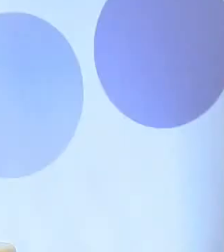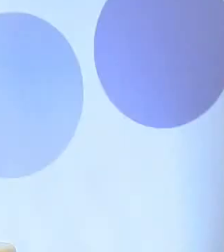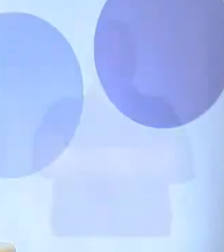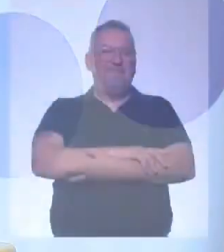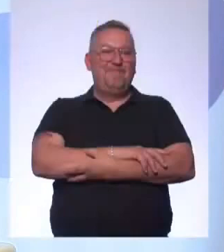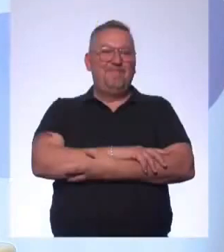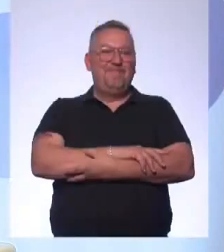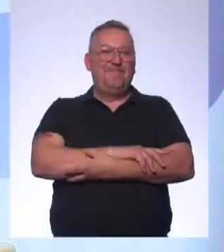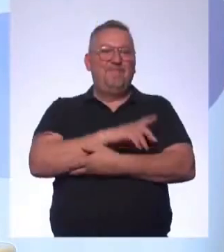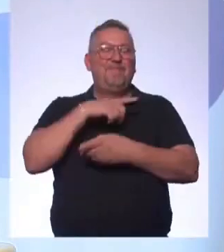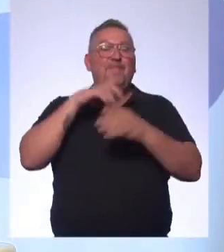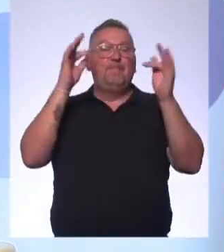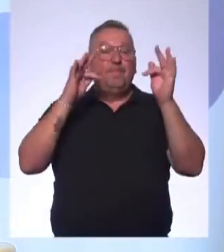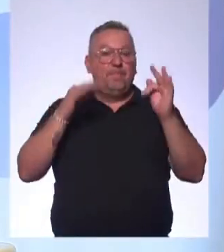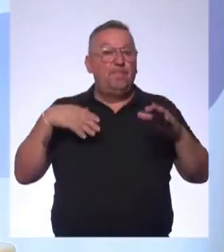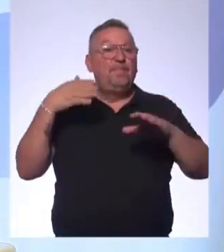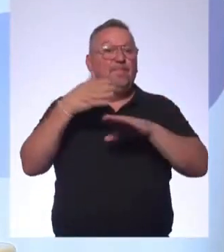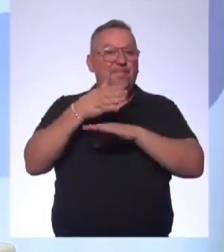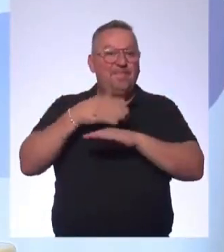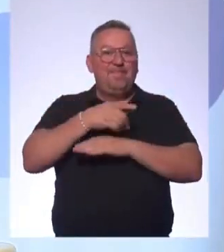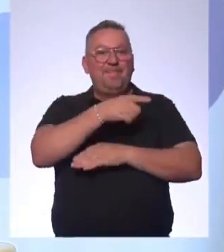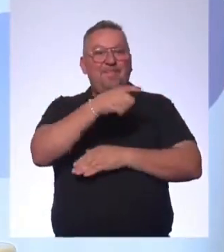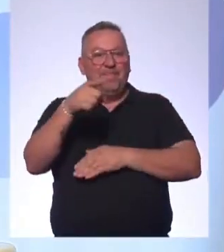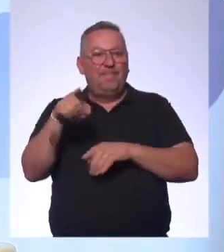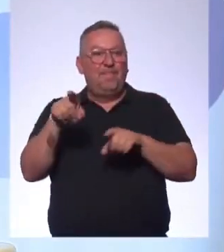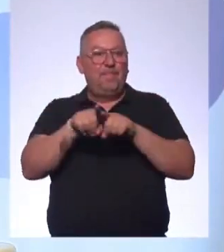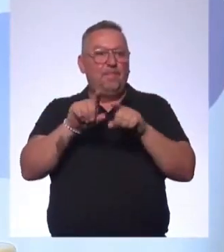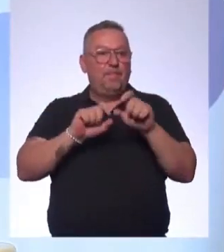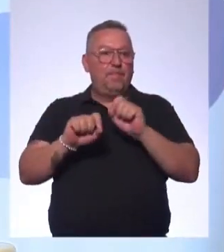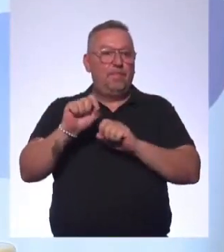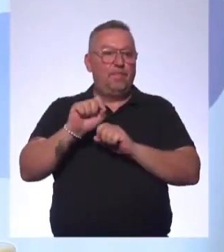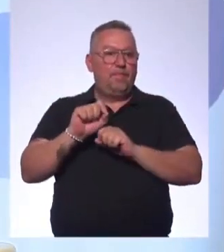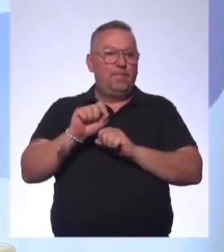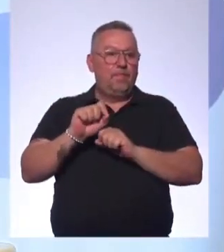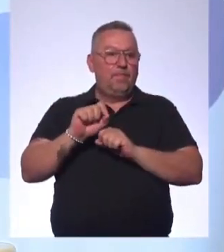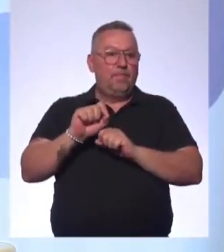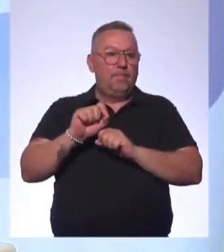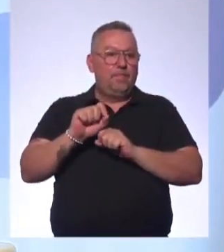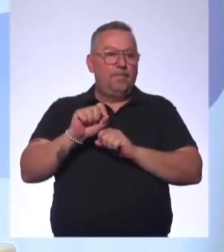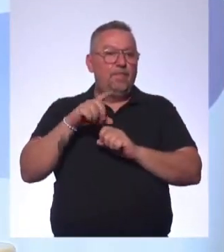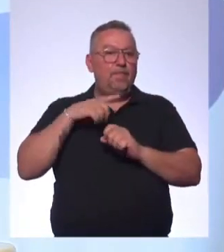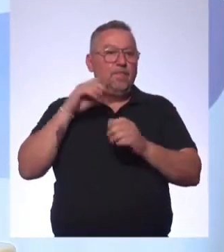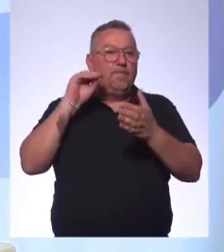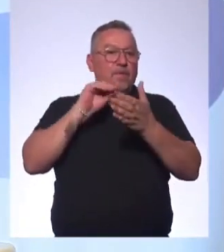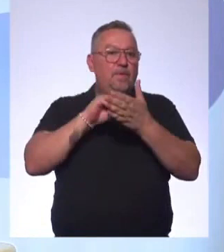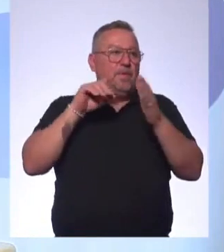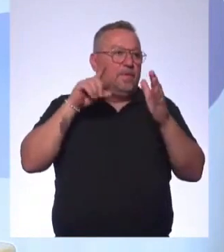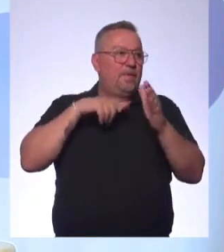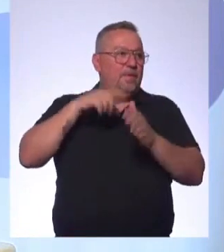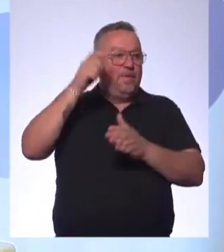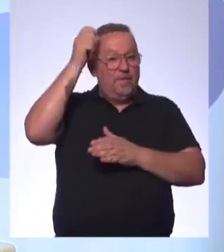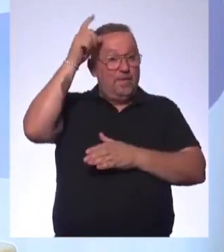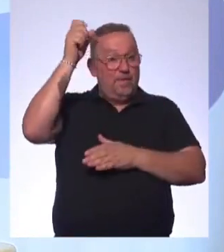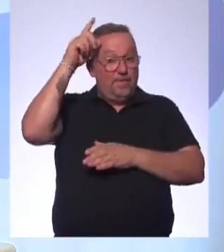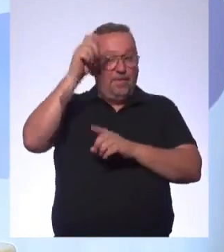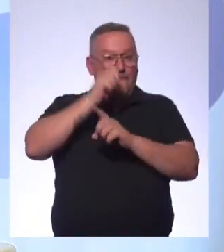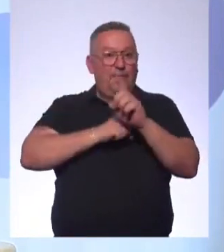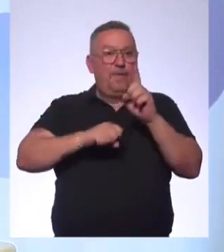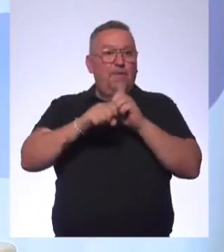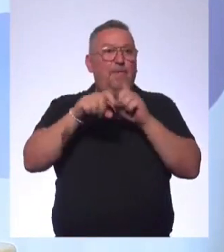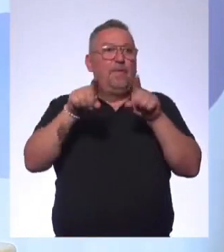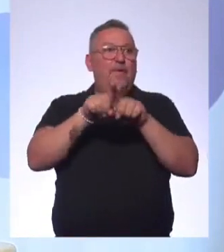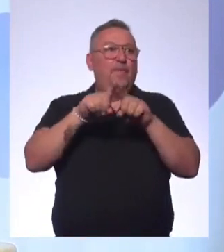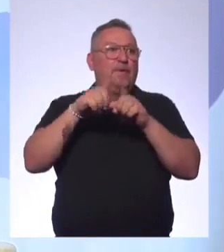A gente fica muito feliz com a participação de vocês, né? Então, colocaram a questão aqui da cultura e da socialização,